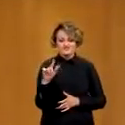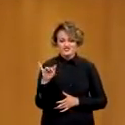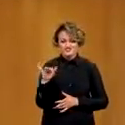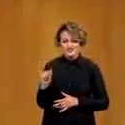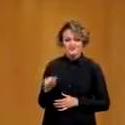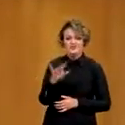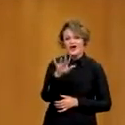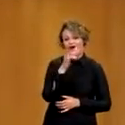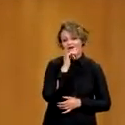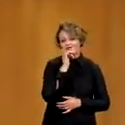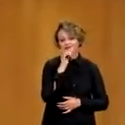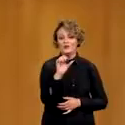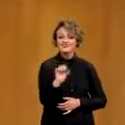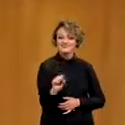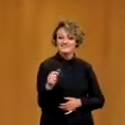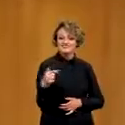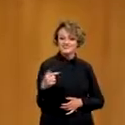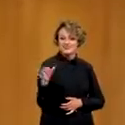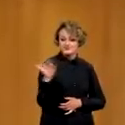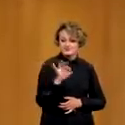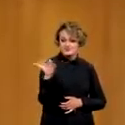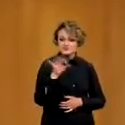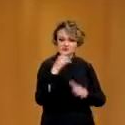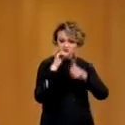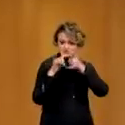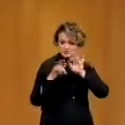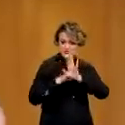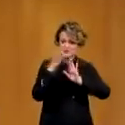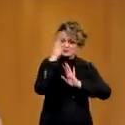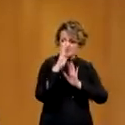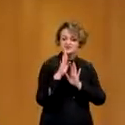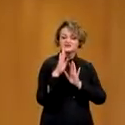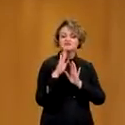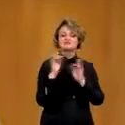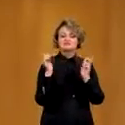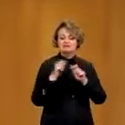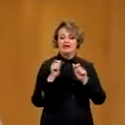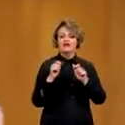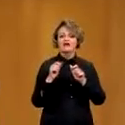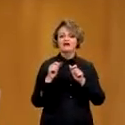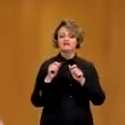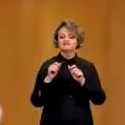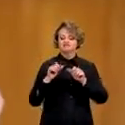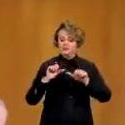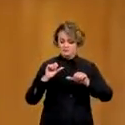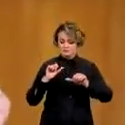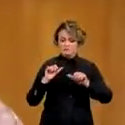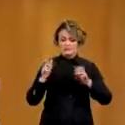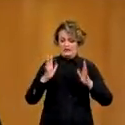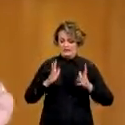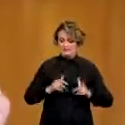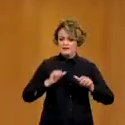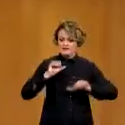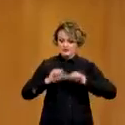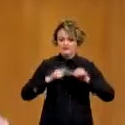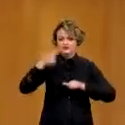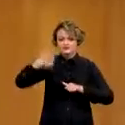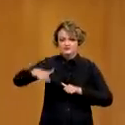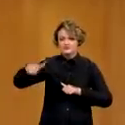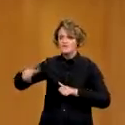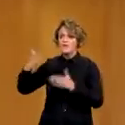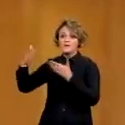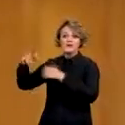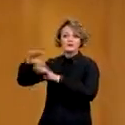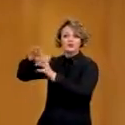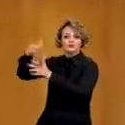87% da matriz energética brasileira é renovável, contra 27% do restante do